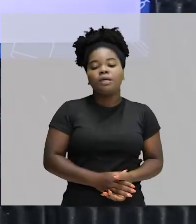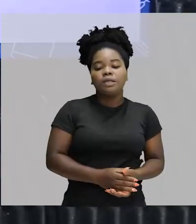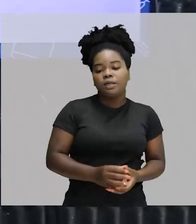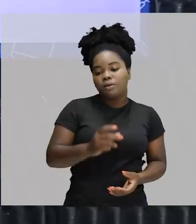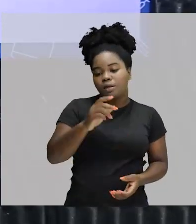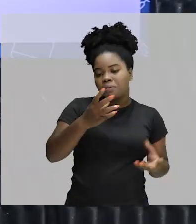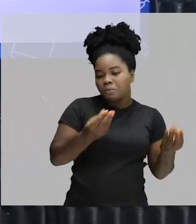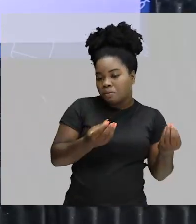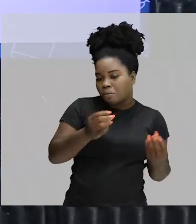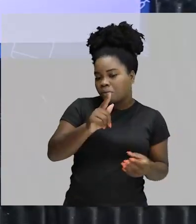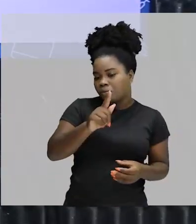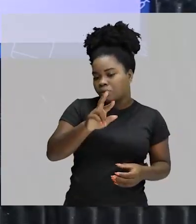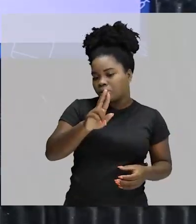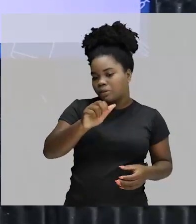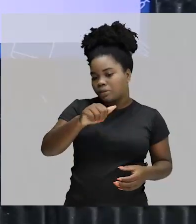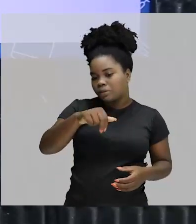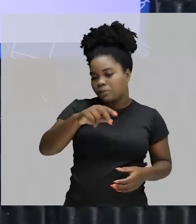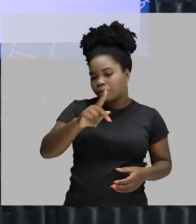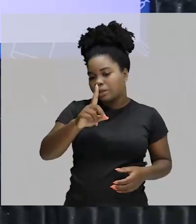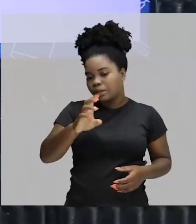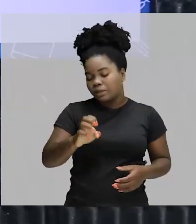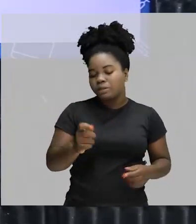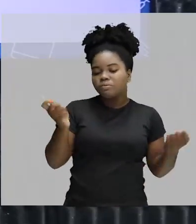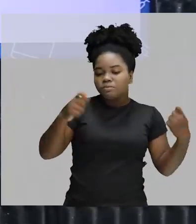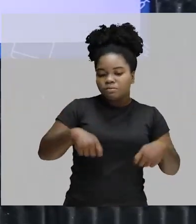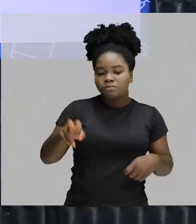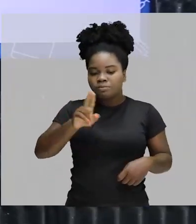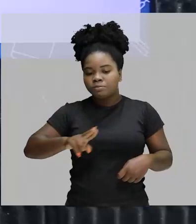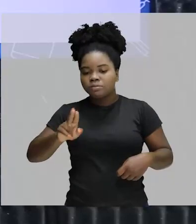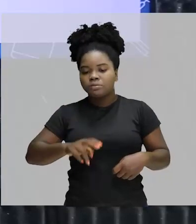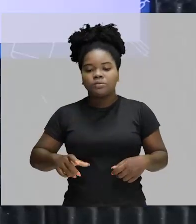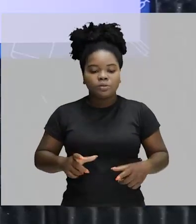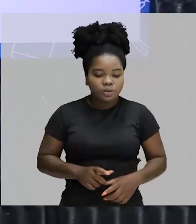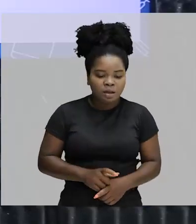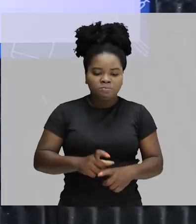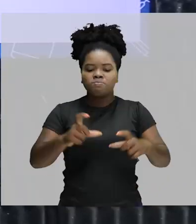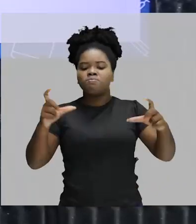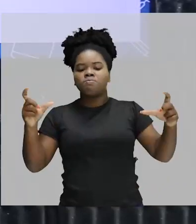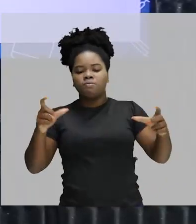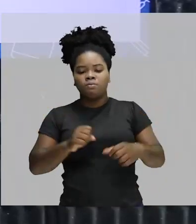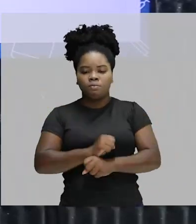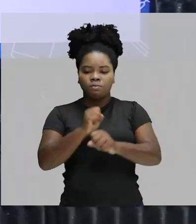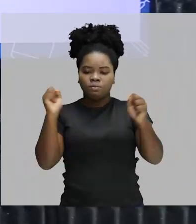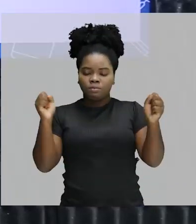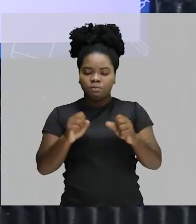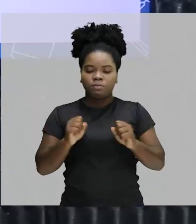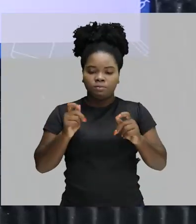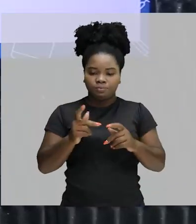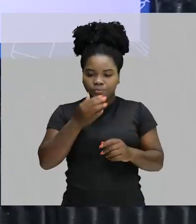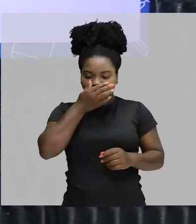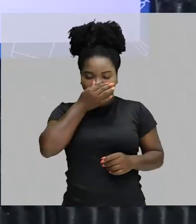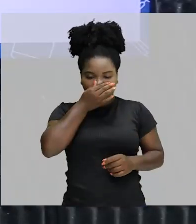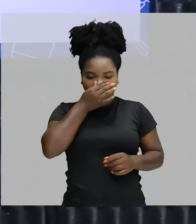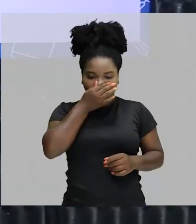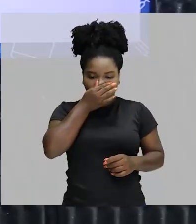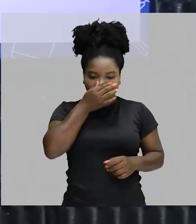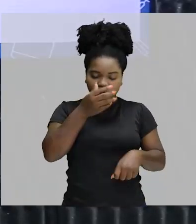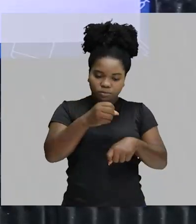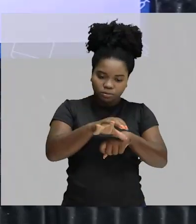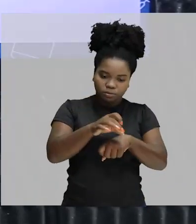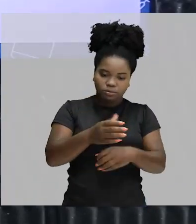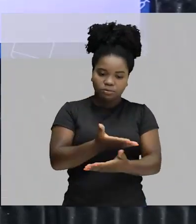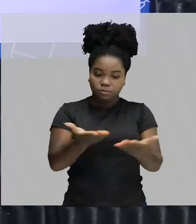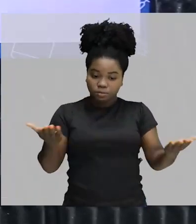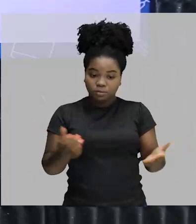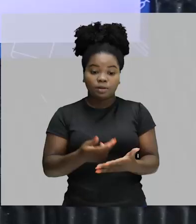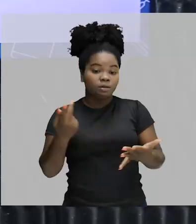maior. E que é menor, né, bem pequeno, poderia utilizar a palavra menor. Então, fica aí essa dica para vocês. Não é